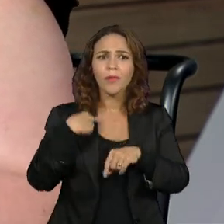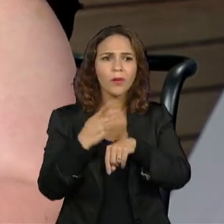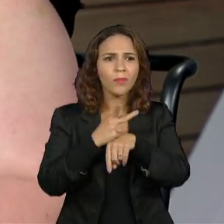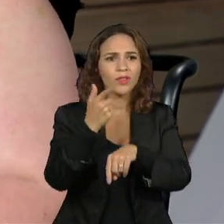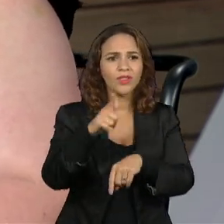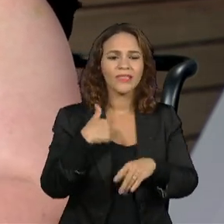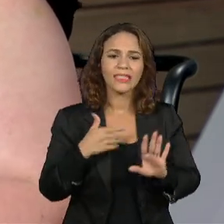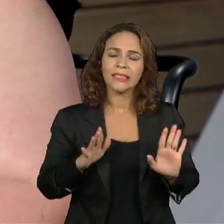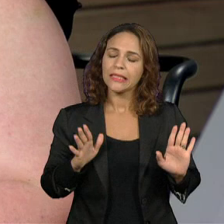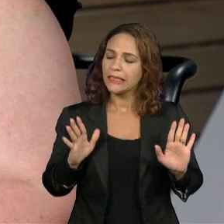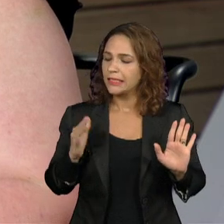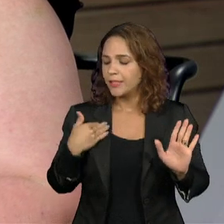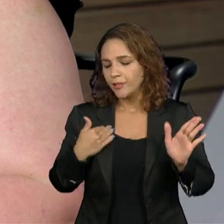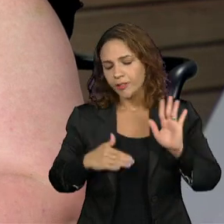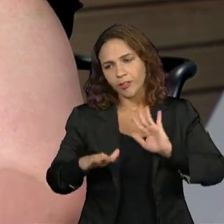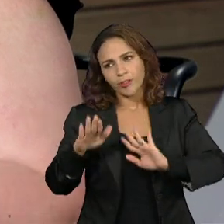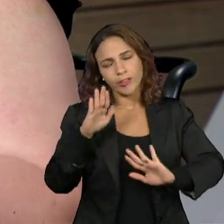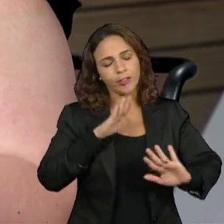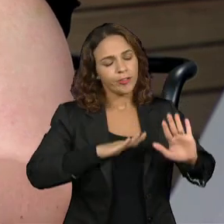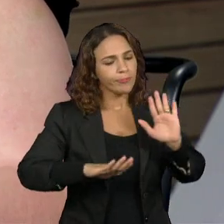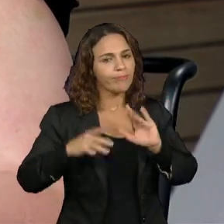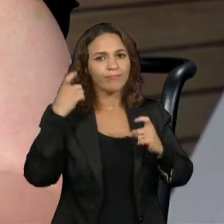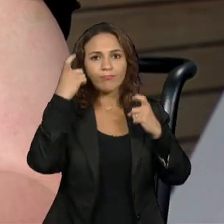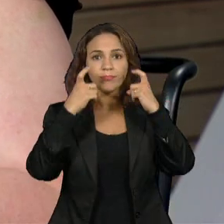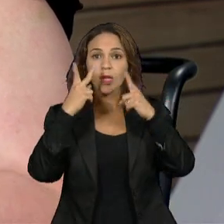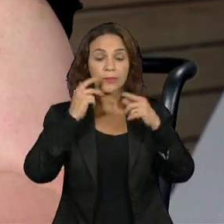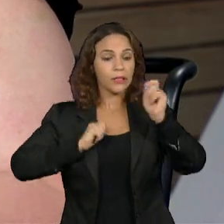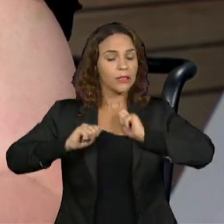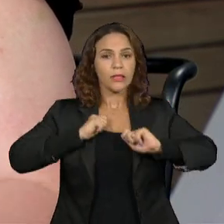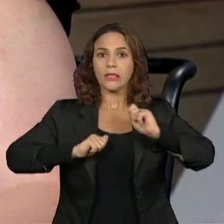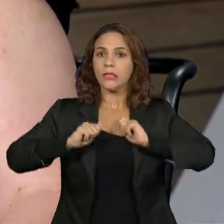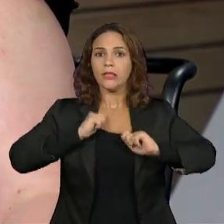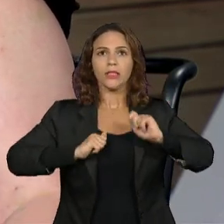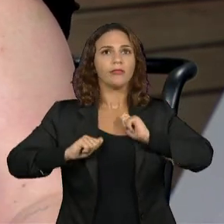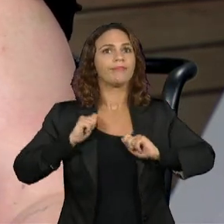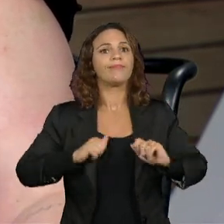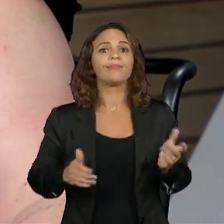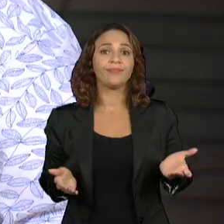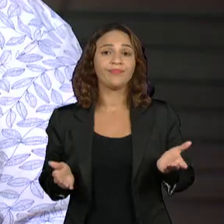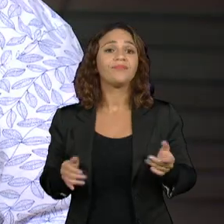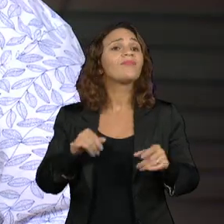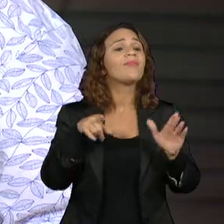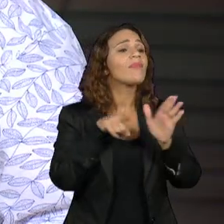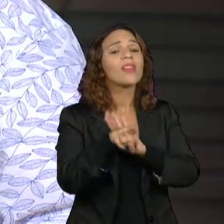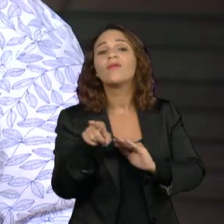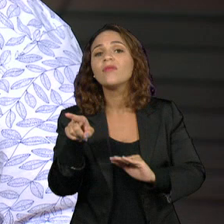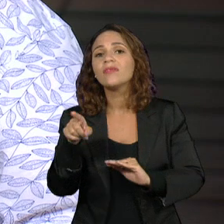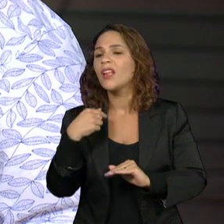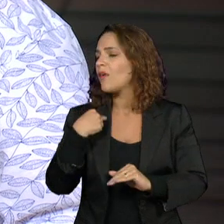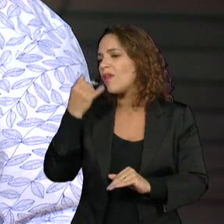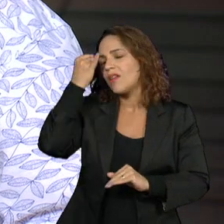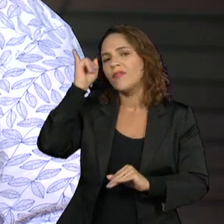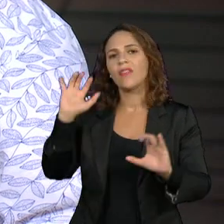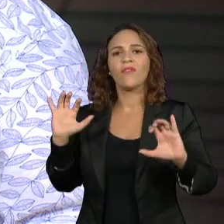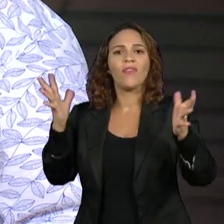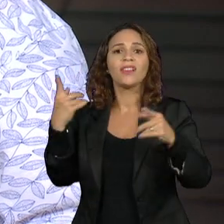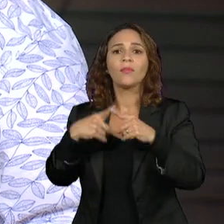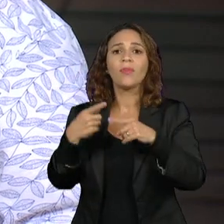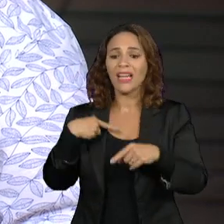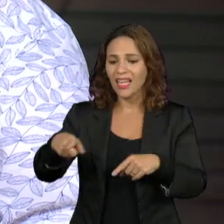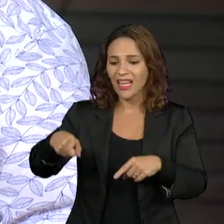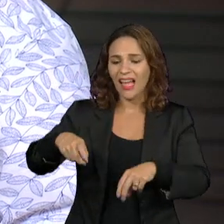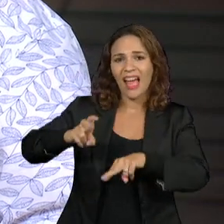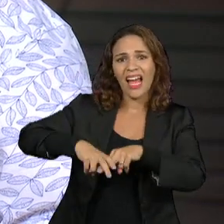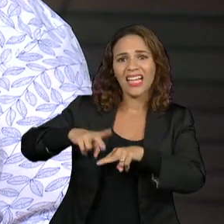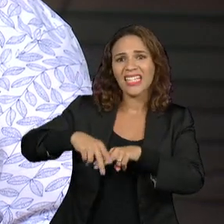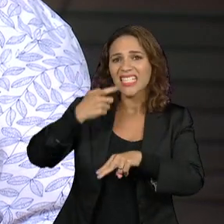novo, fiquei receosa. Tive crise de ansiedade. O que você já deixou de fazer? Festa, cadeira de plástico, né? Poder sentar.